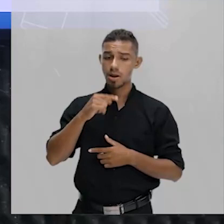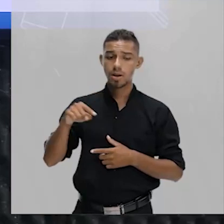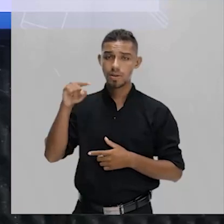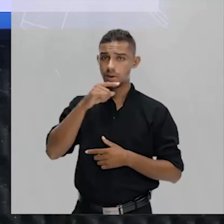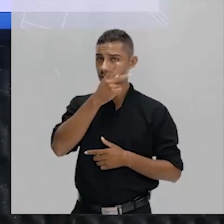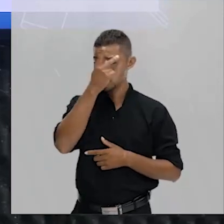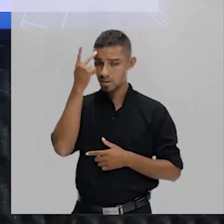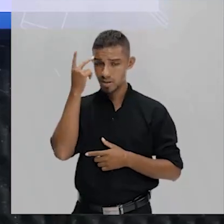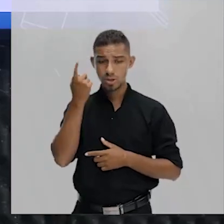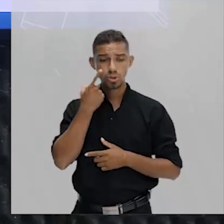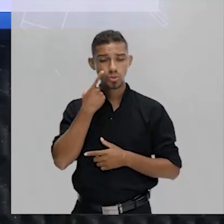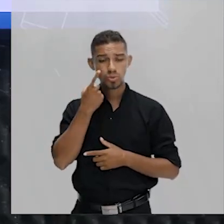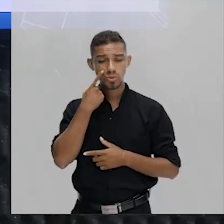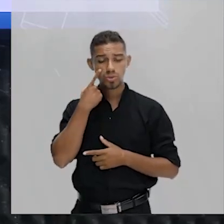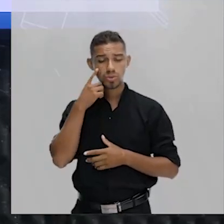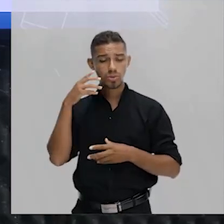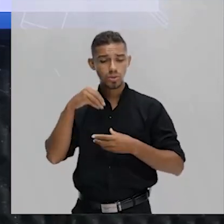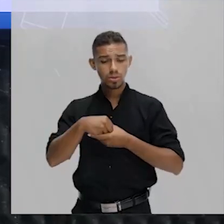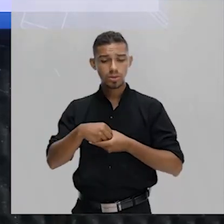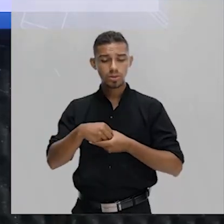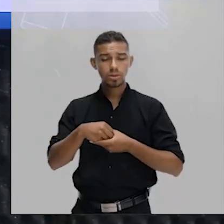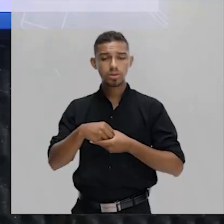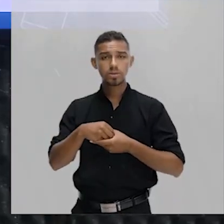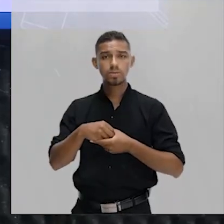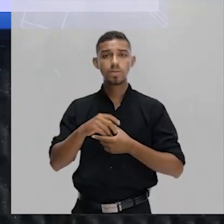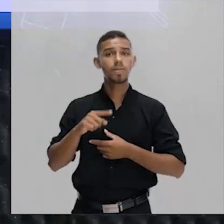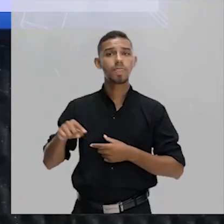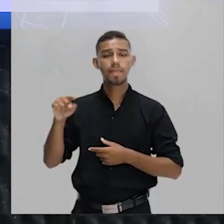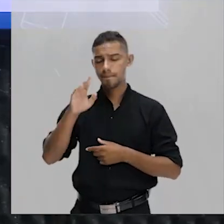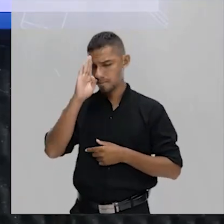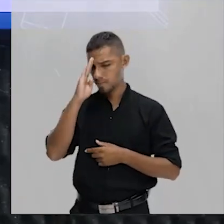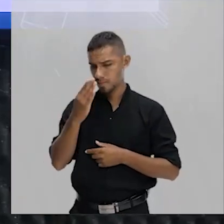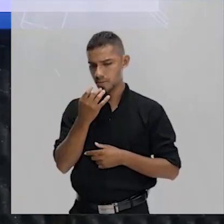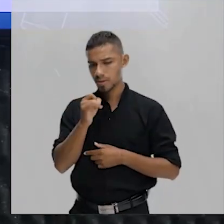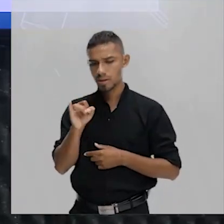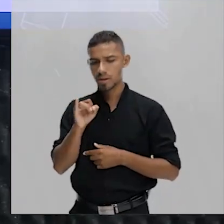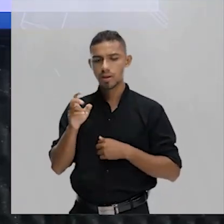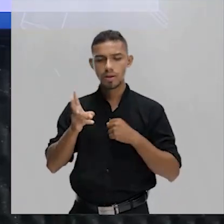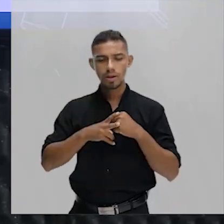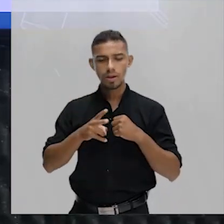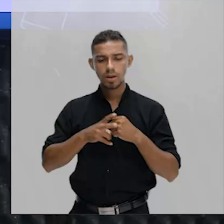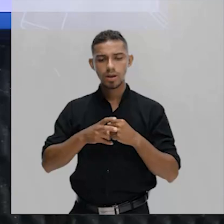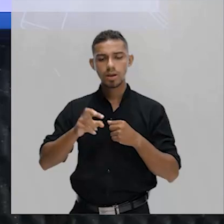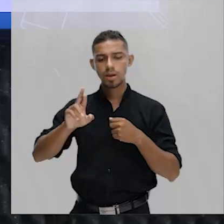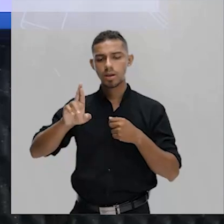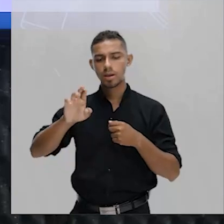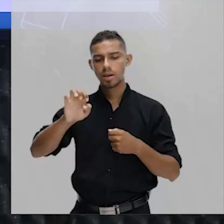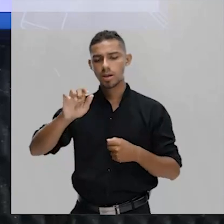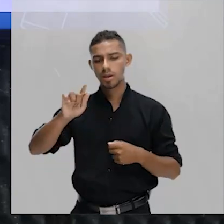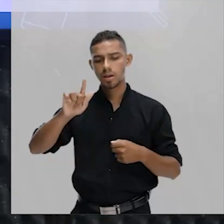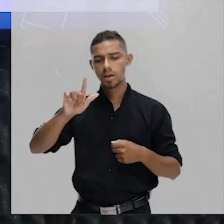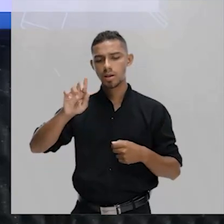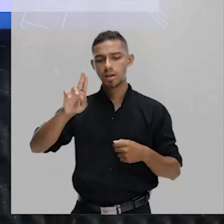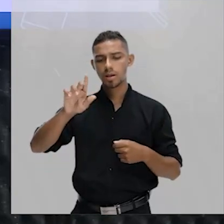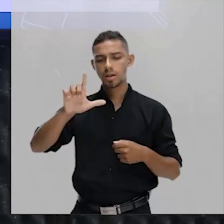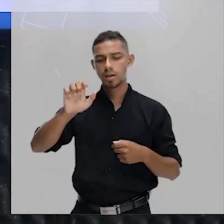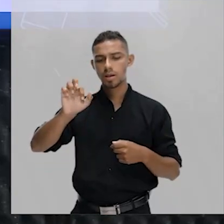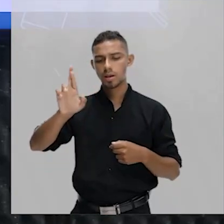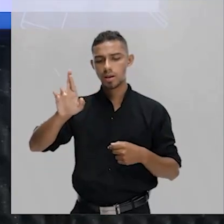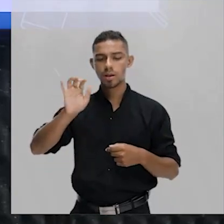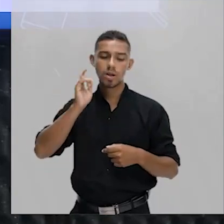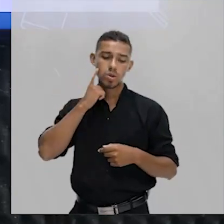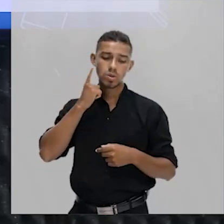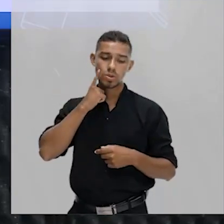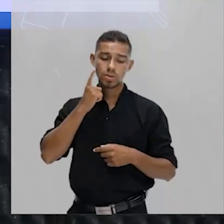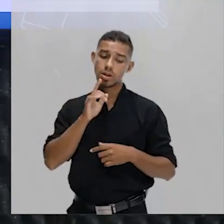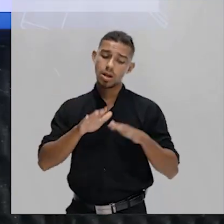dúvida, coloquem esse verbo dentro das conjugações. Principalmente se for um verbo regular, vocês vão logo tirar essa dúvida. Se for um verbo irregular,